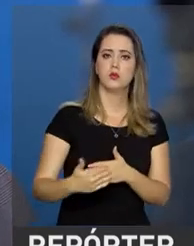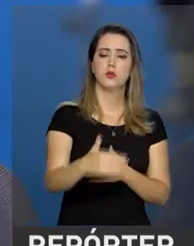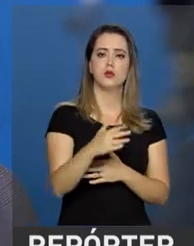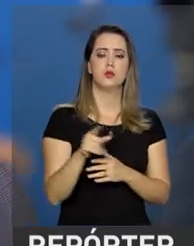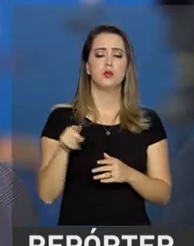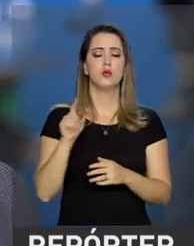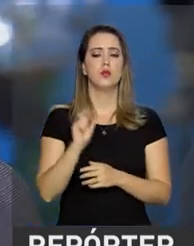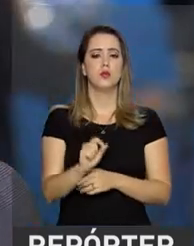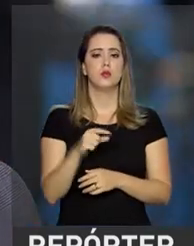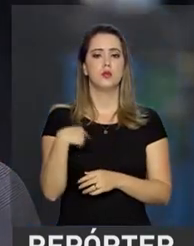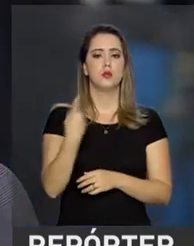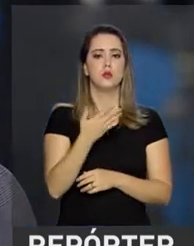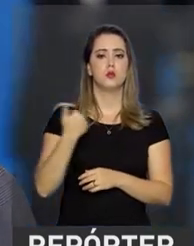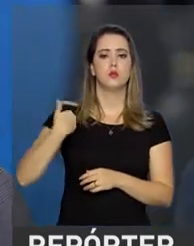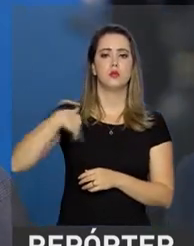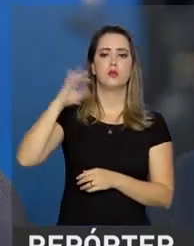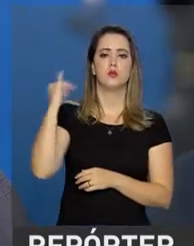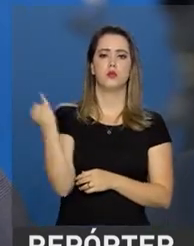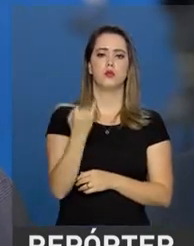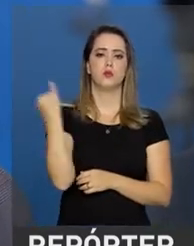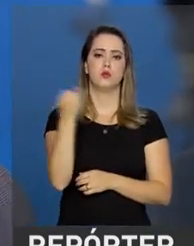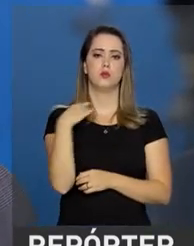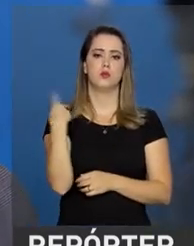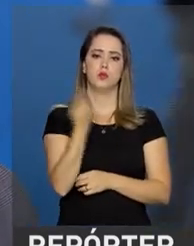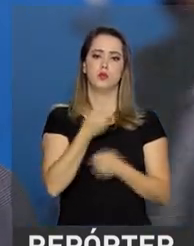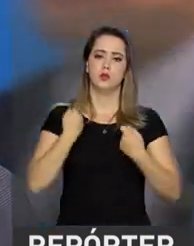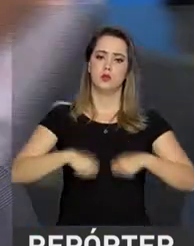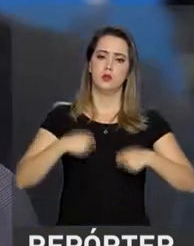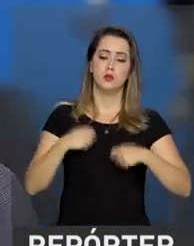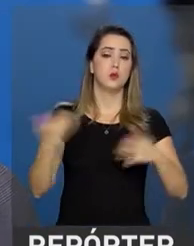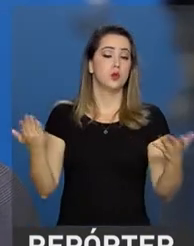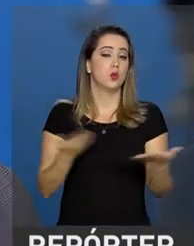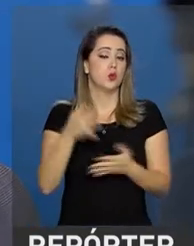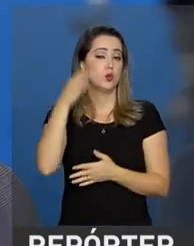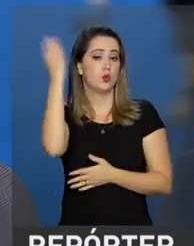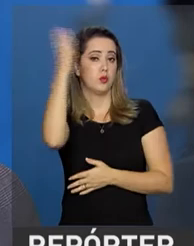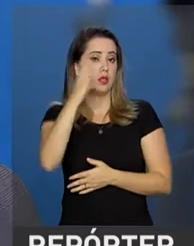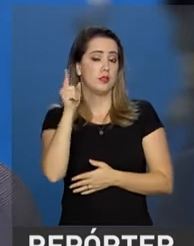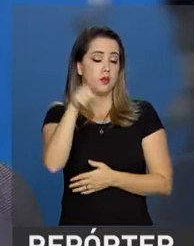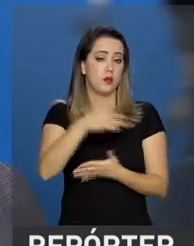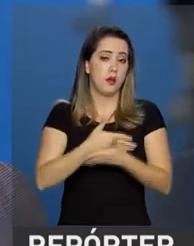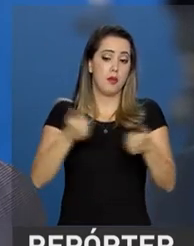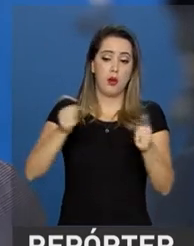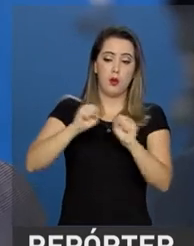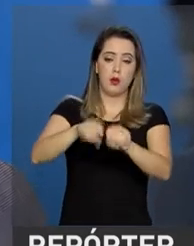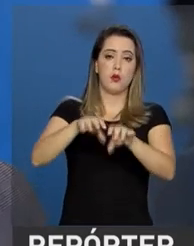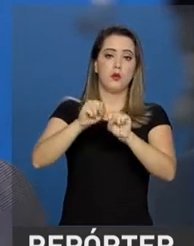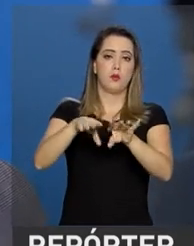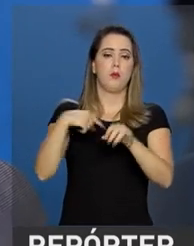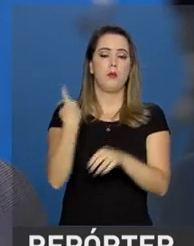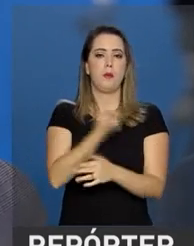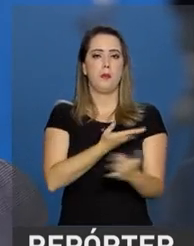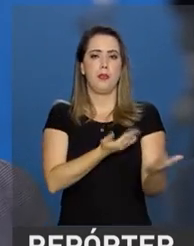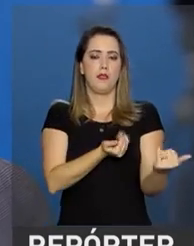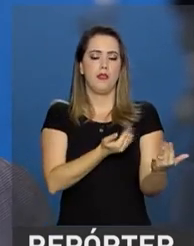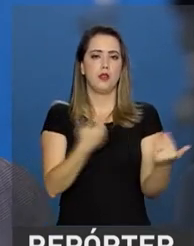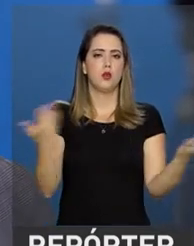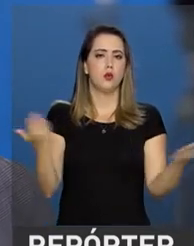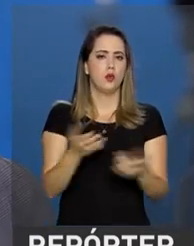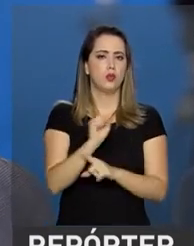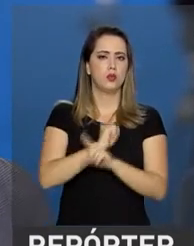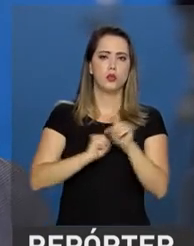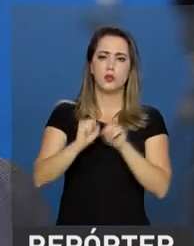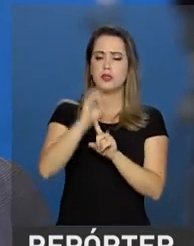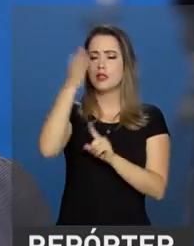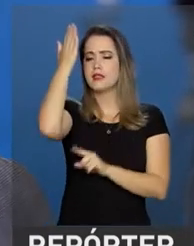fazer aquilo que eu acho mais importante que nós precisamos fazer no Brasil, melhorar a instrução dos nossos jovens. Nós estamos na sociedade